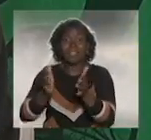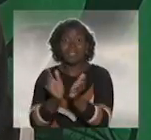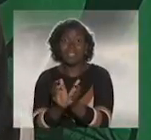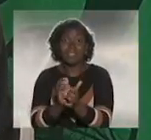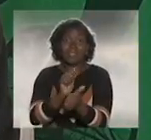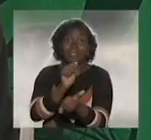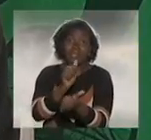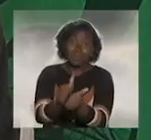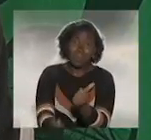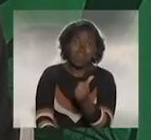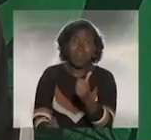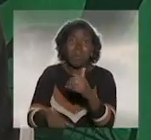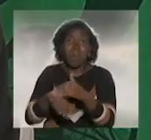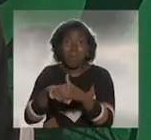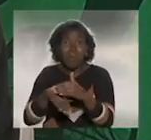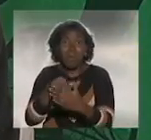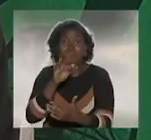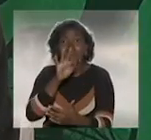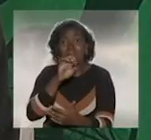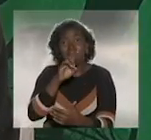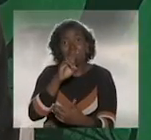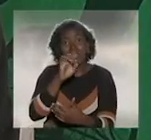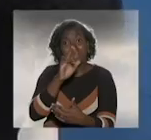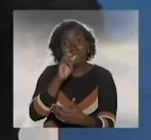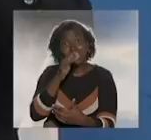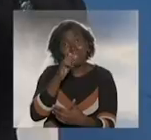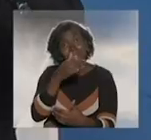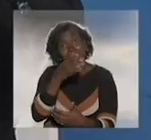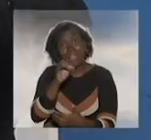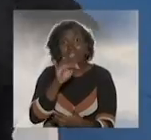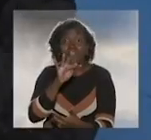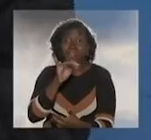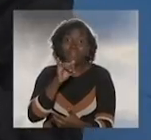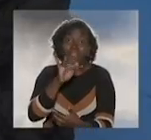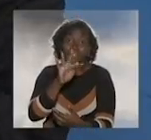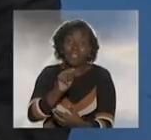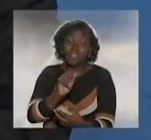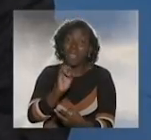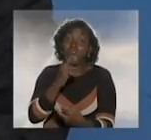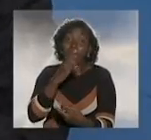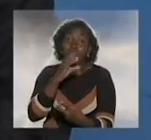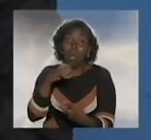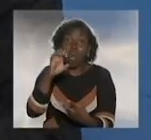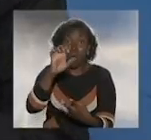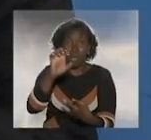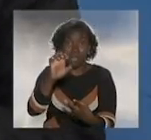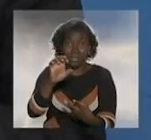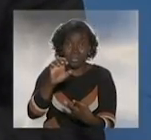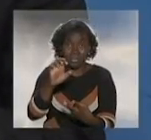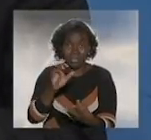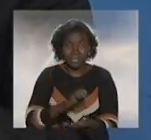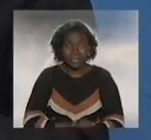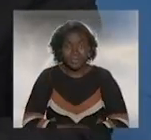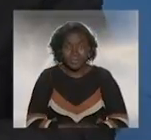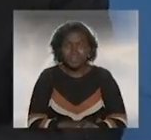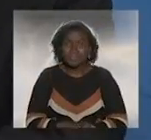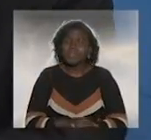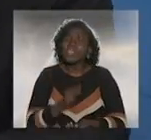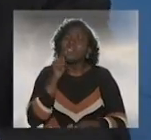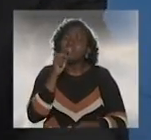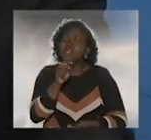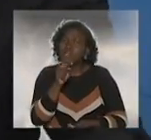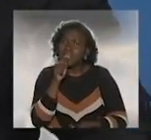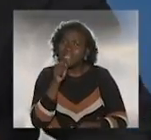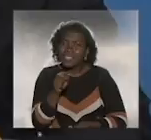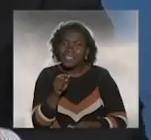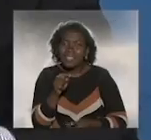federações, confederações ou aquela célula máter, no caso da FIFA, ou até mesmo do COI, que é o Comitê Olímpico